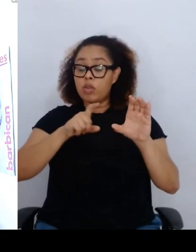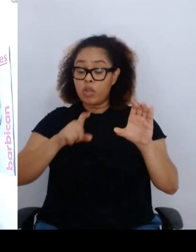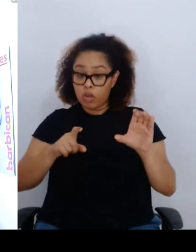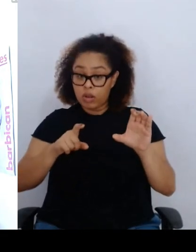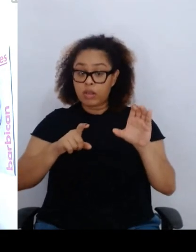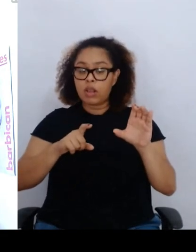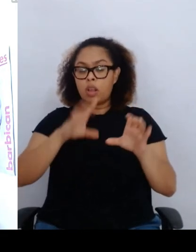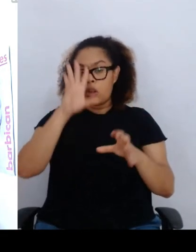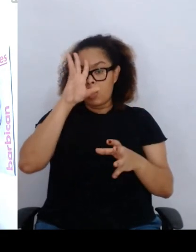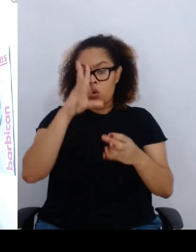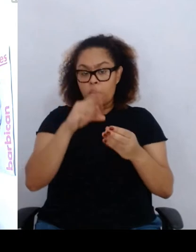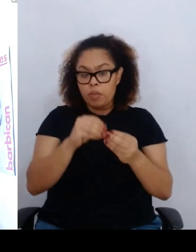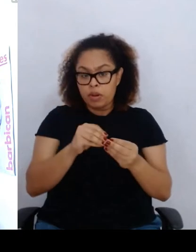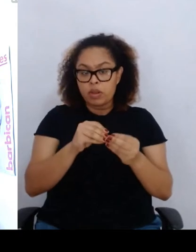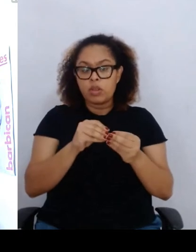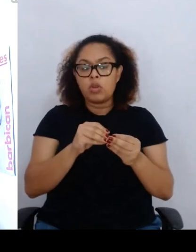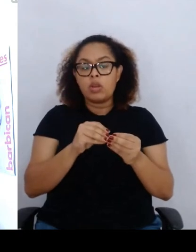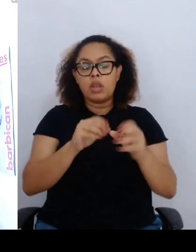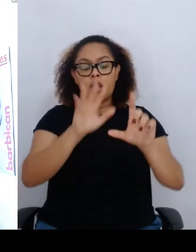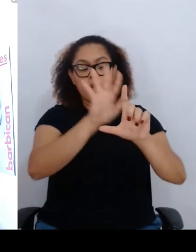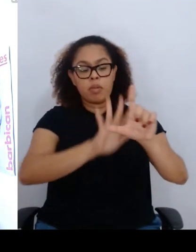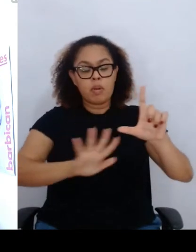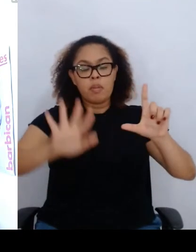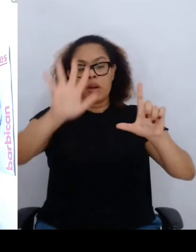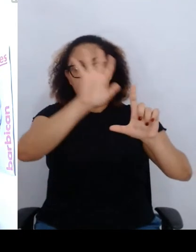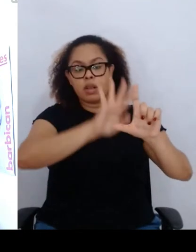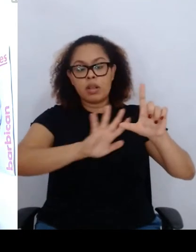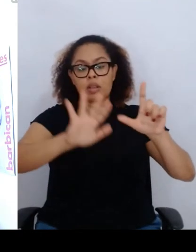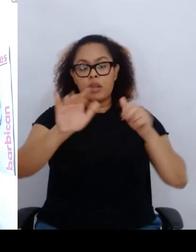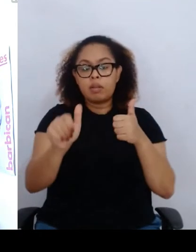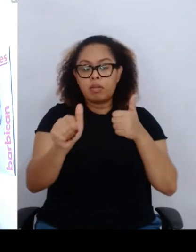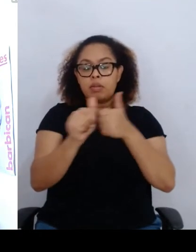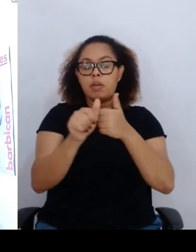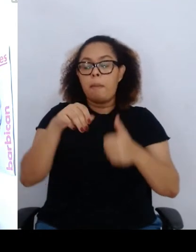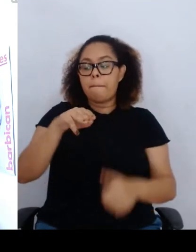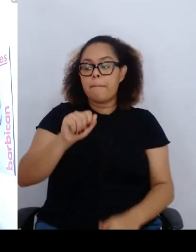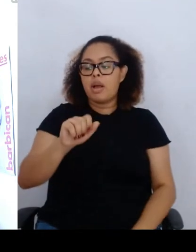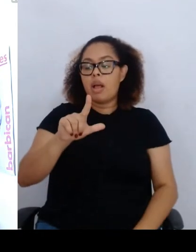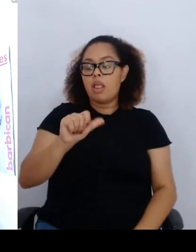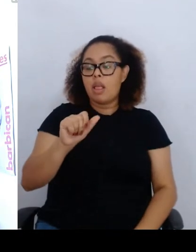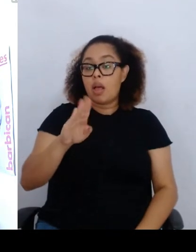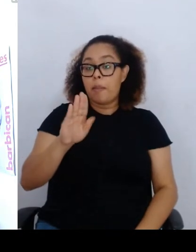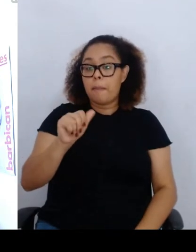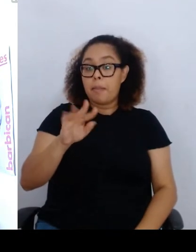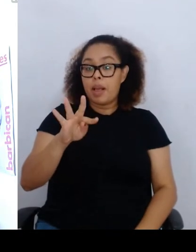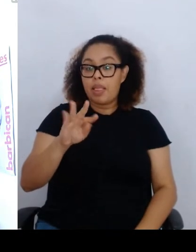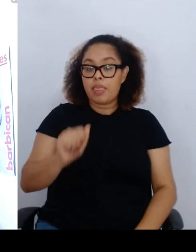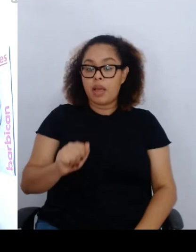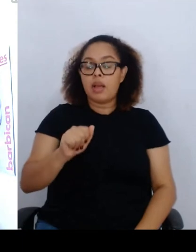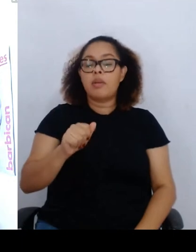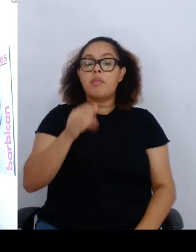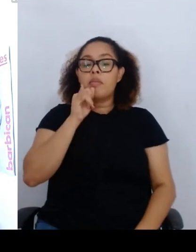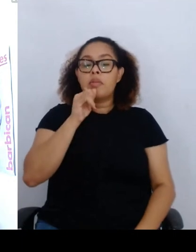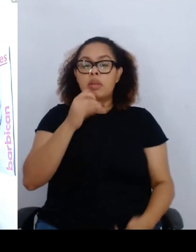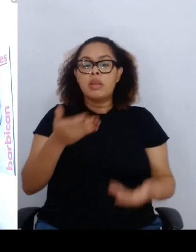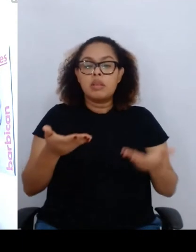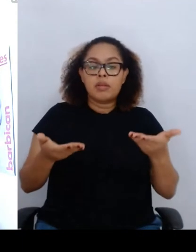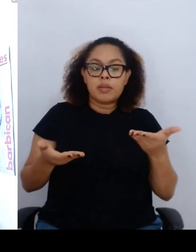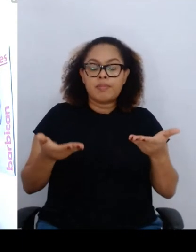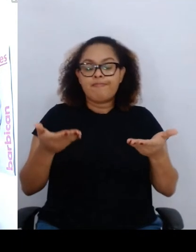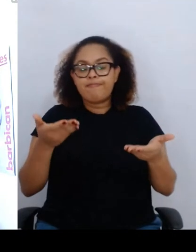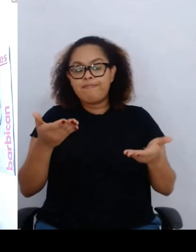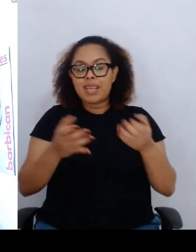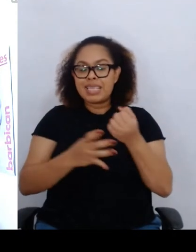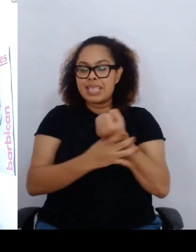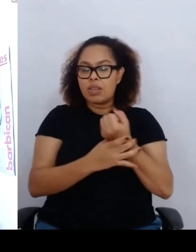a paisagem próxima a malapata tendo em mente essa instabilidade como uma obra